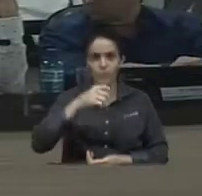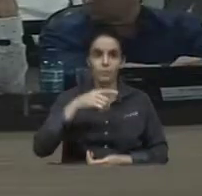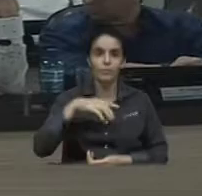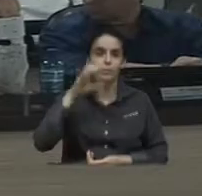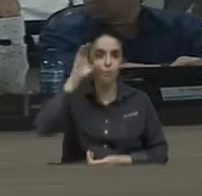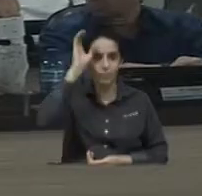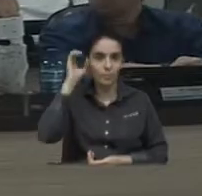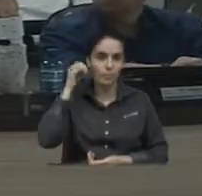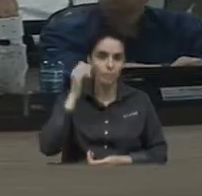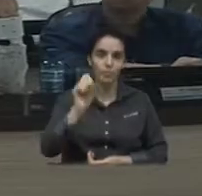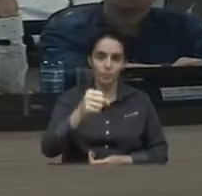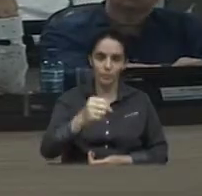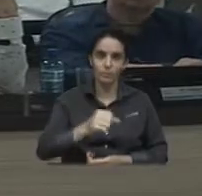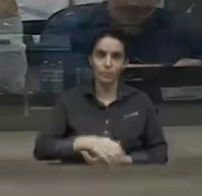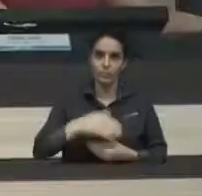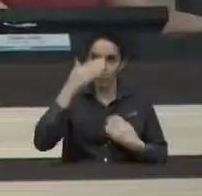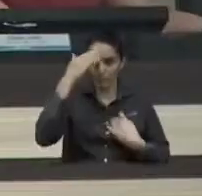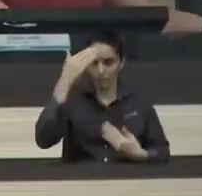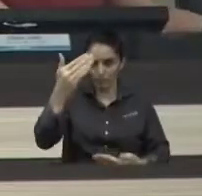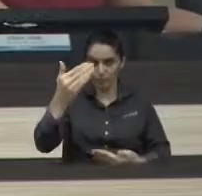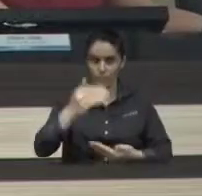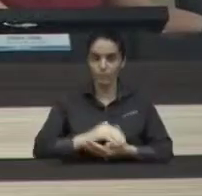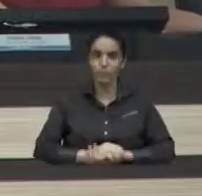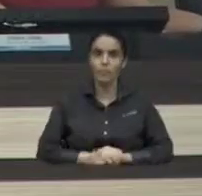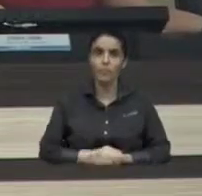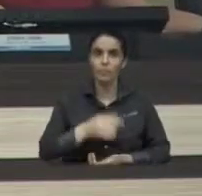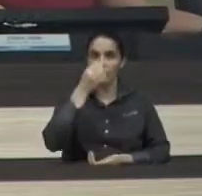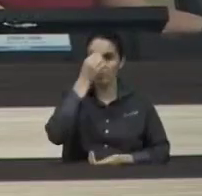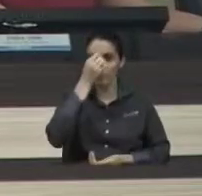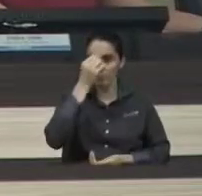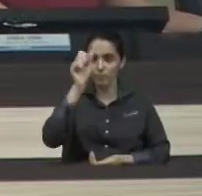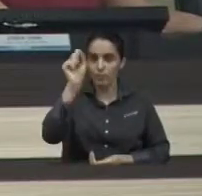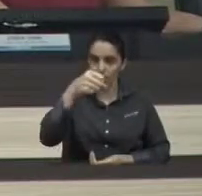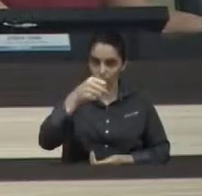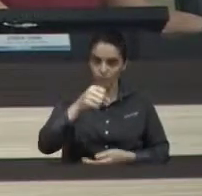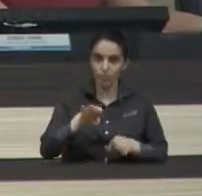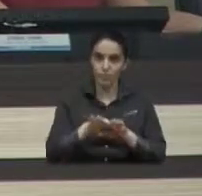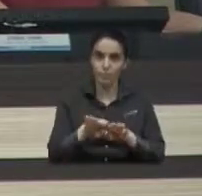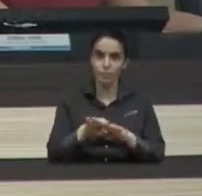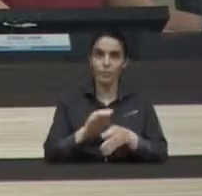Carolina. Sim, presidente. Agradeço. Jorge Freitas. Sim, também.